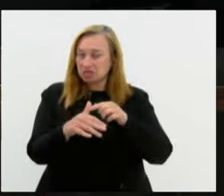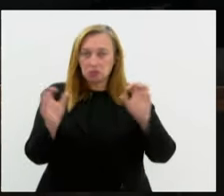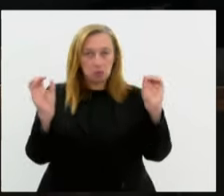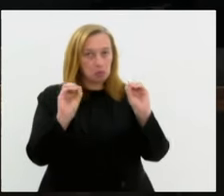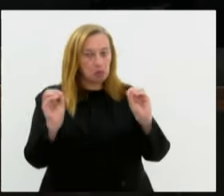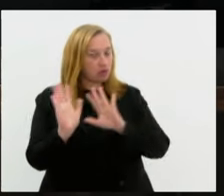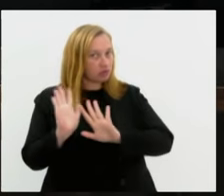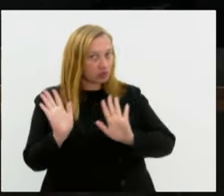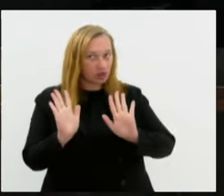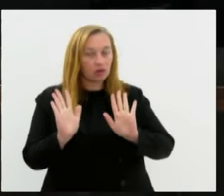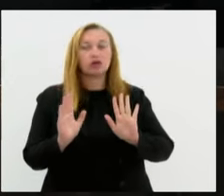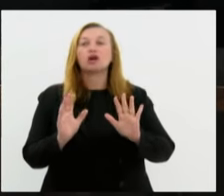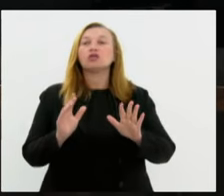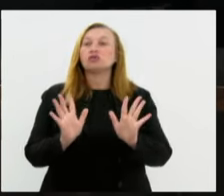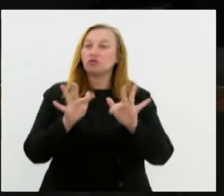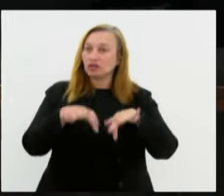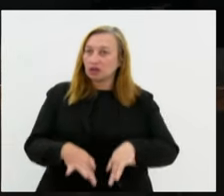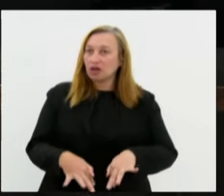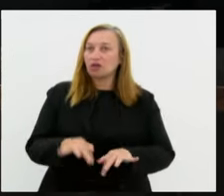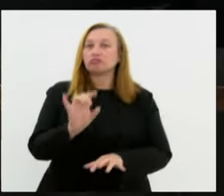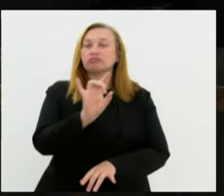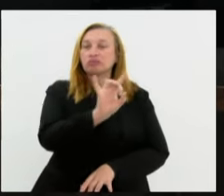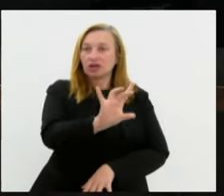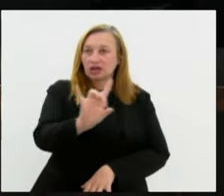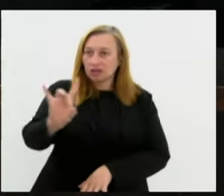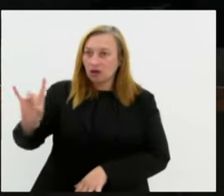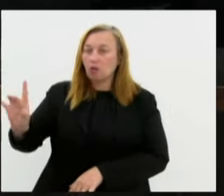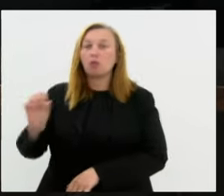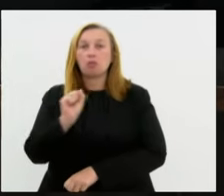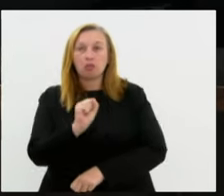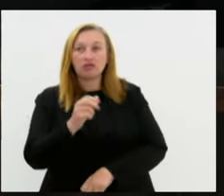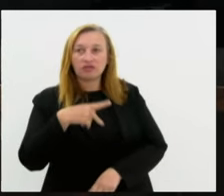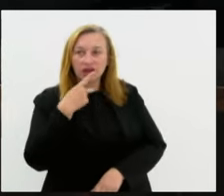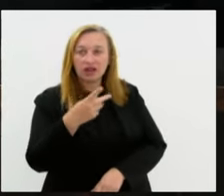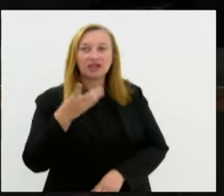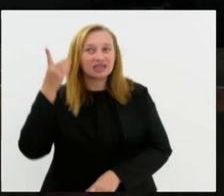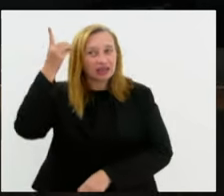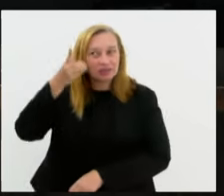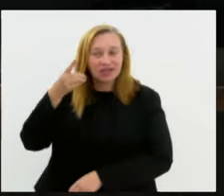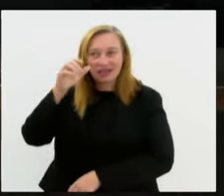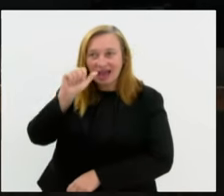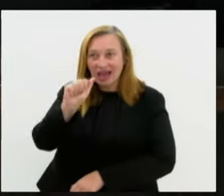um pode fazer a sua declaração à vontade, mas vamos ter... Deputado Átila, quer...